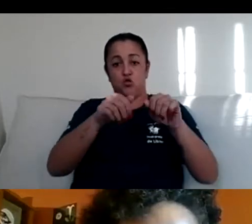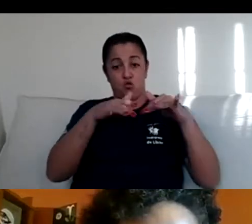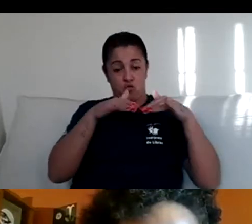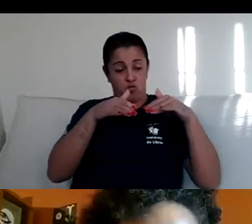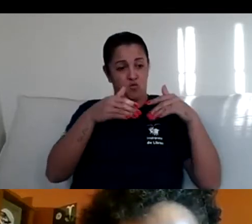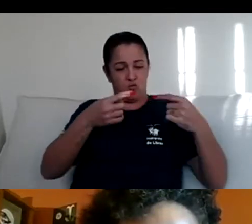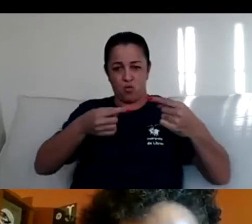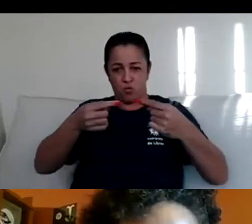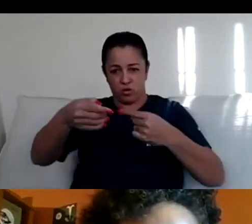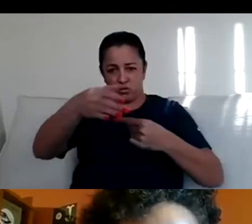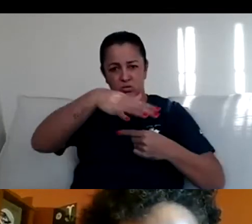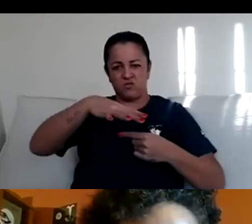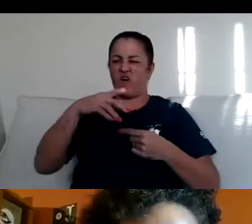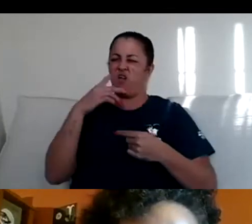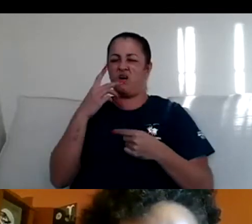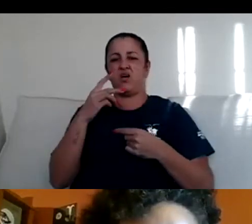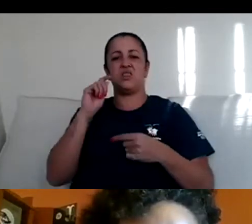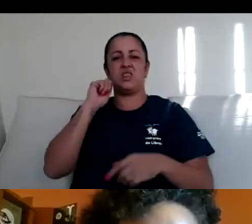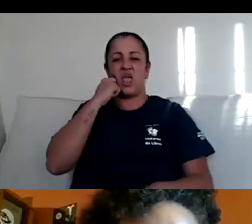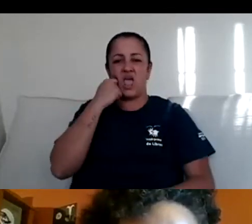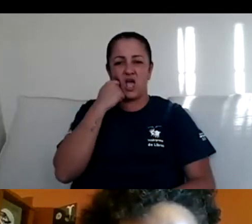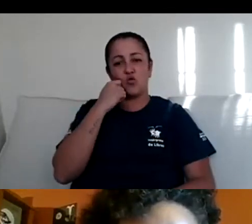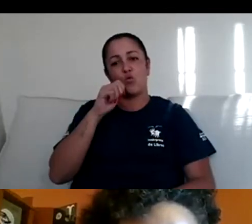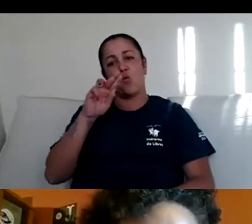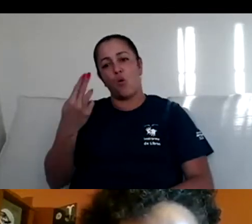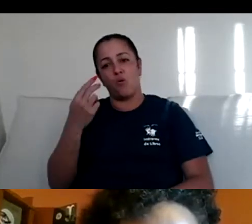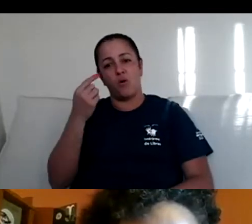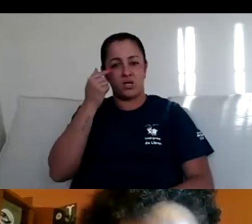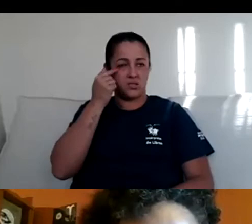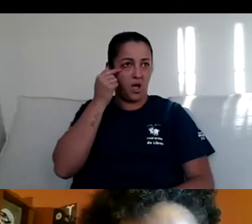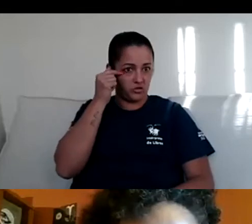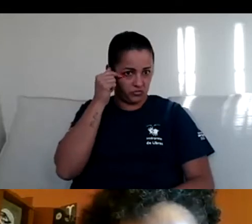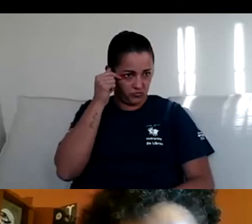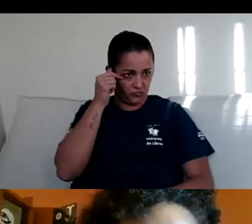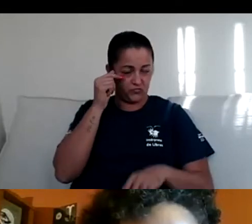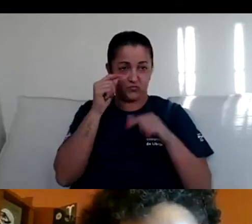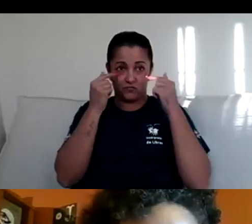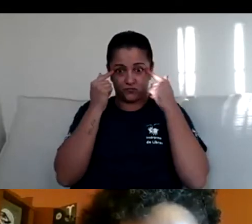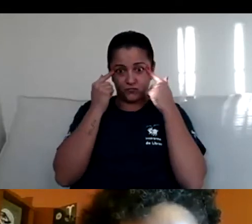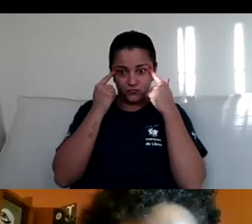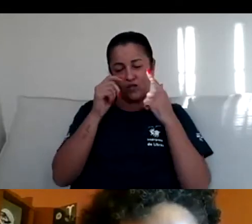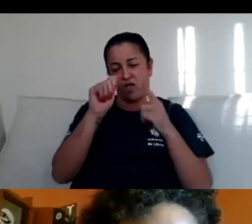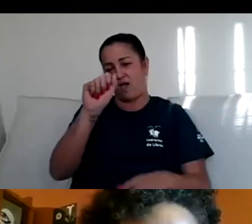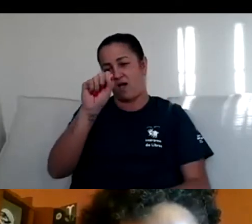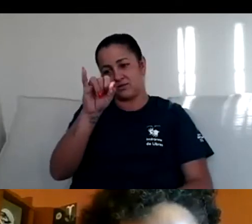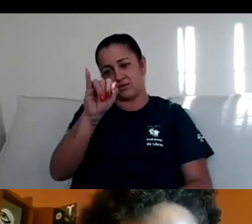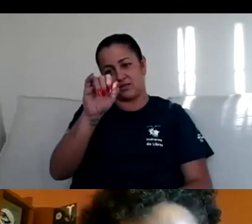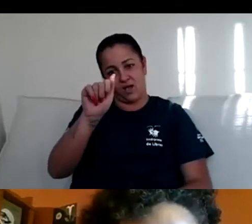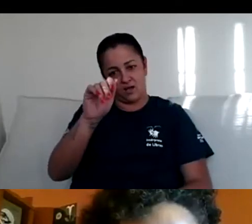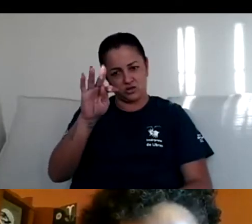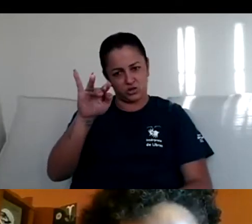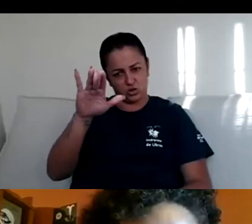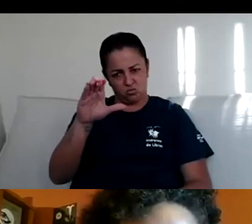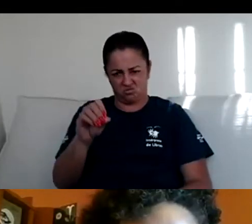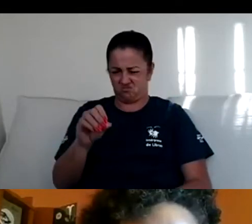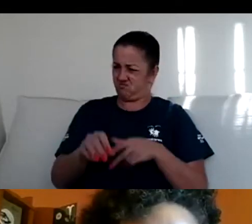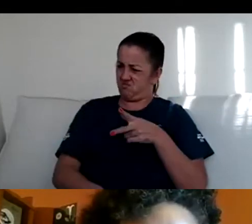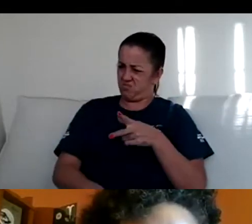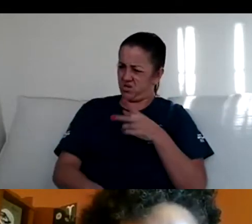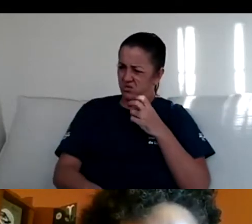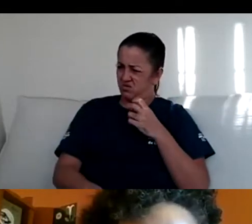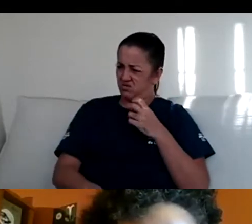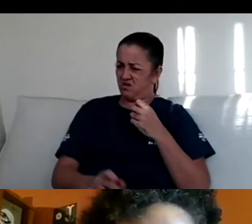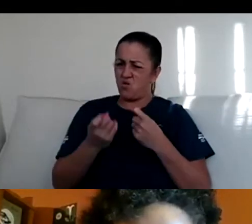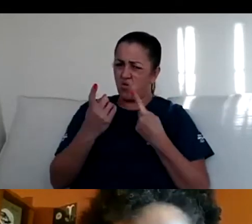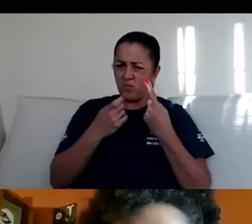declarava não negro, branco ou asiático, né? E eu vi que tinha alguma coisa de errado, gente, tem alguma coisa